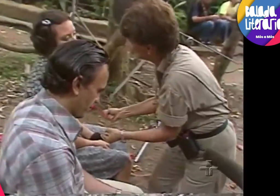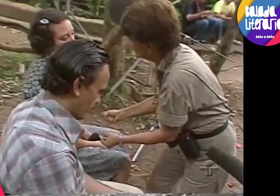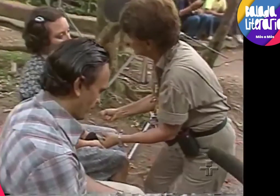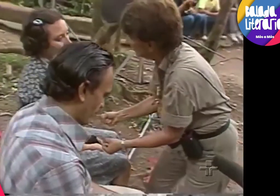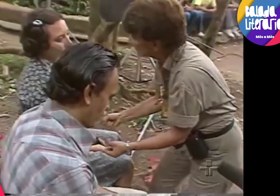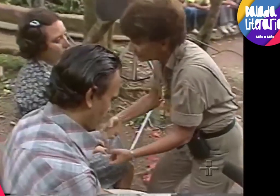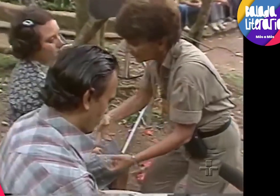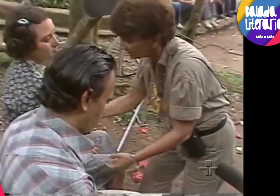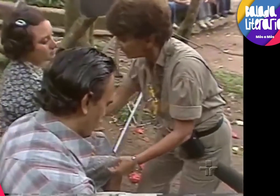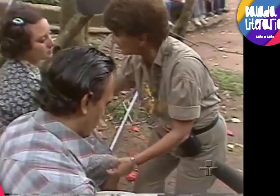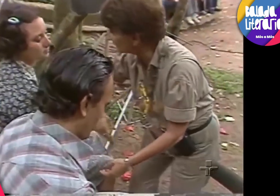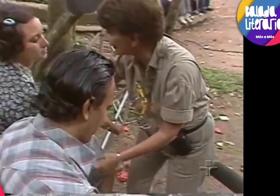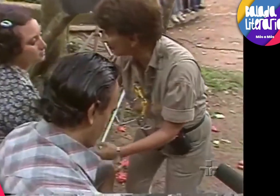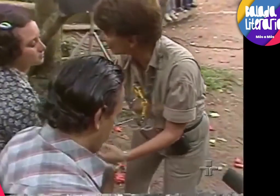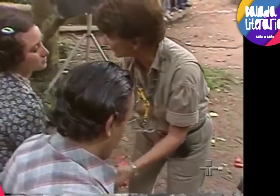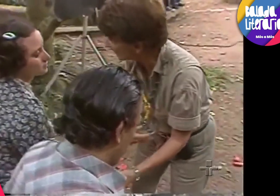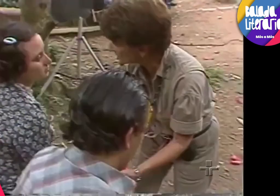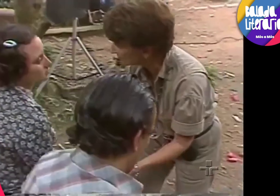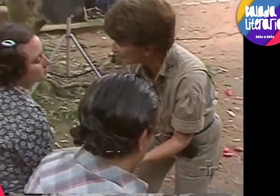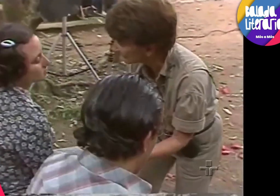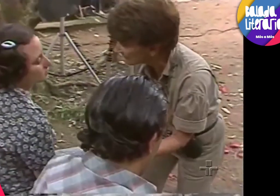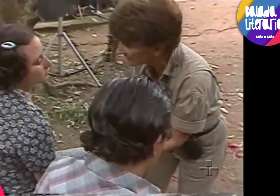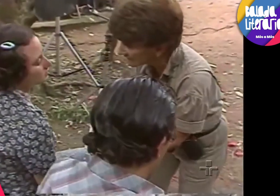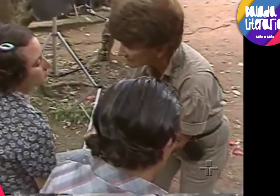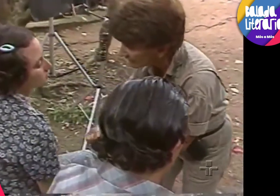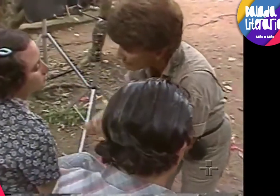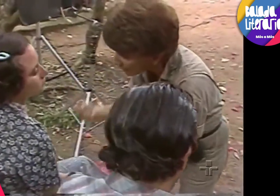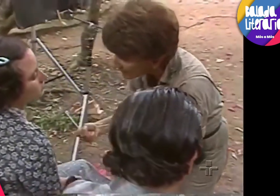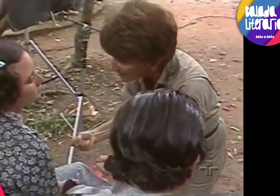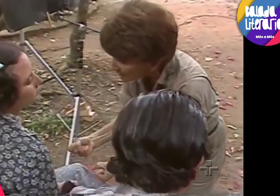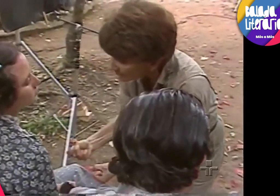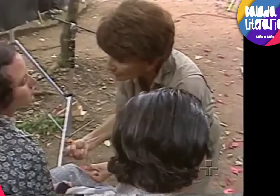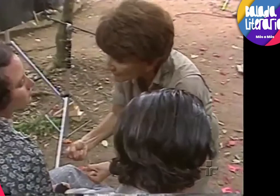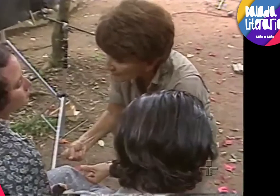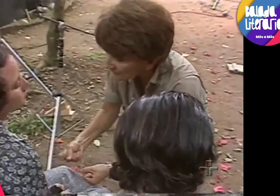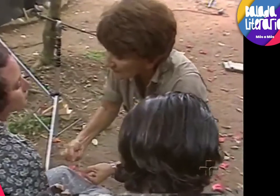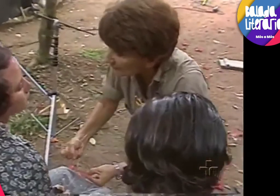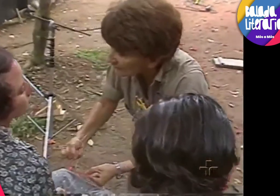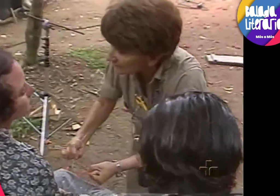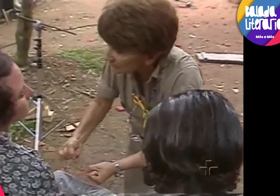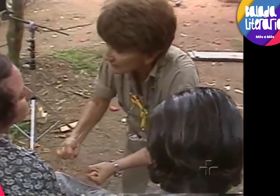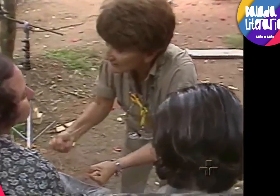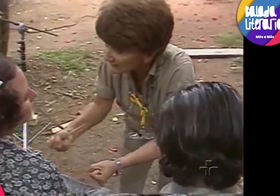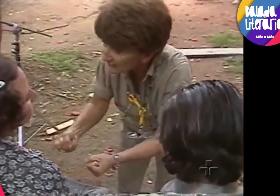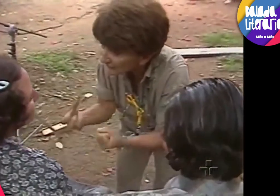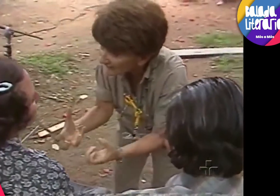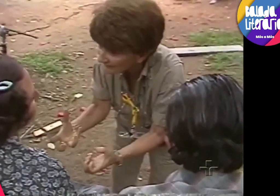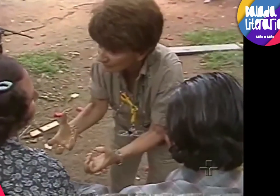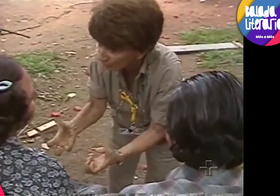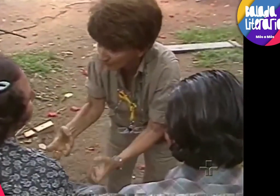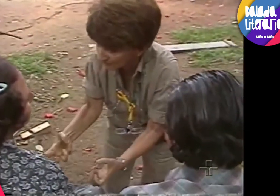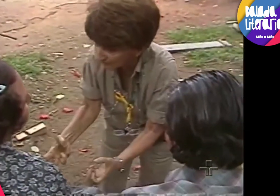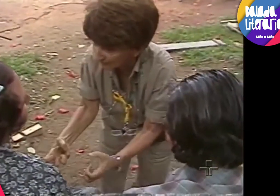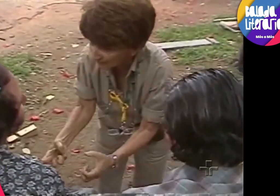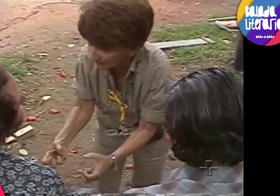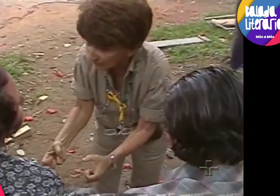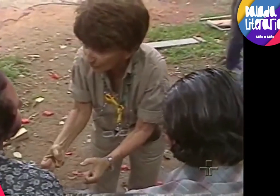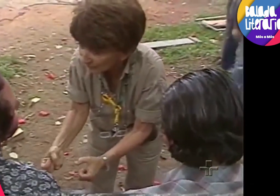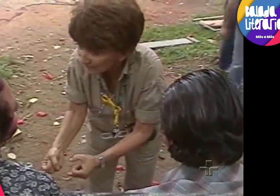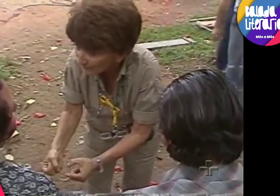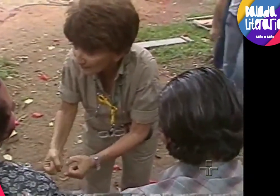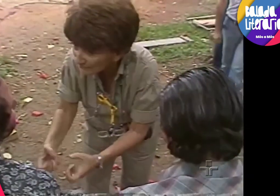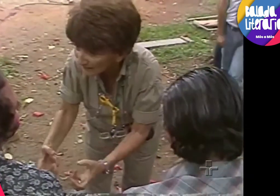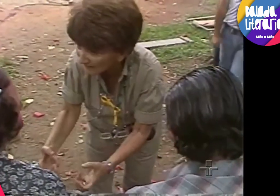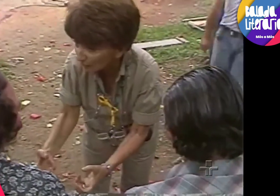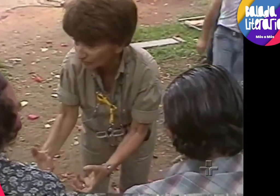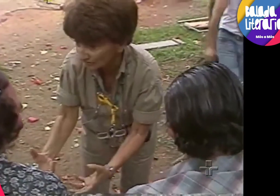mais. Você não quer ver, vai dizer, vai embora porque você quer se livrar dele. Você quer dizer, vai embora porque você, sabe, você quer se livrar dessa dor. É uma